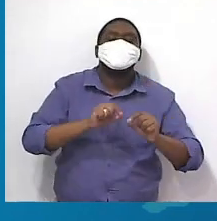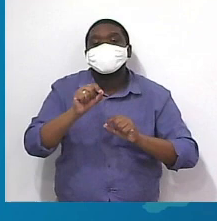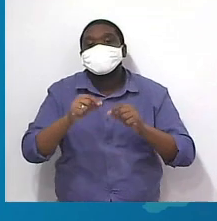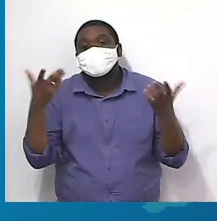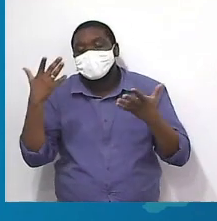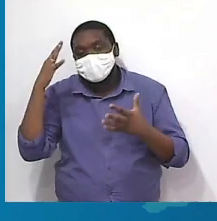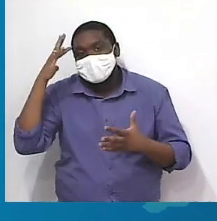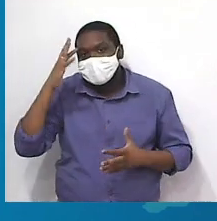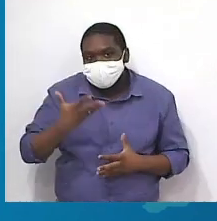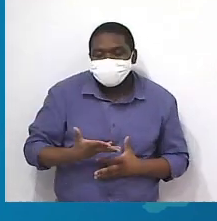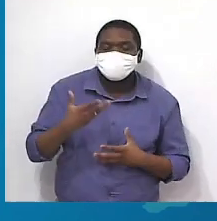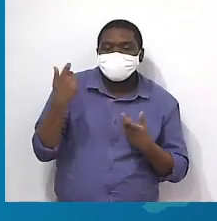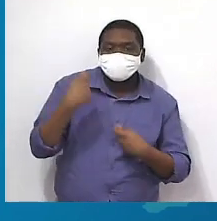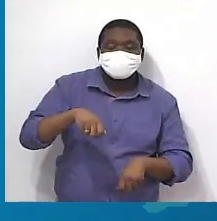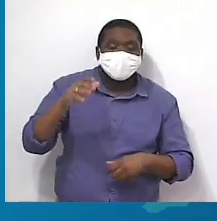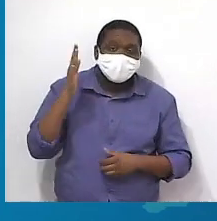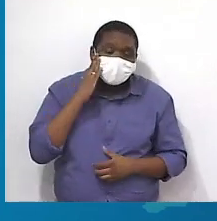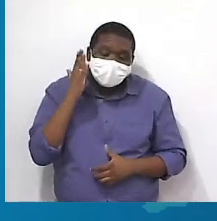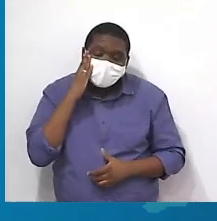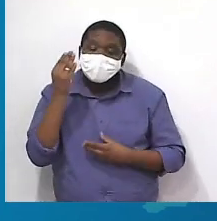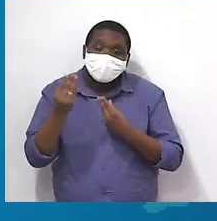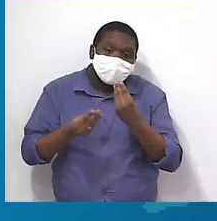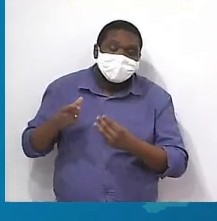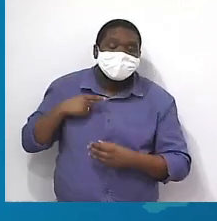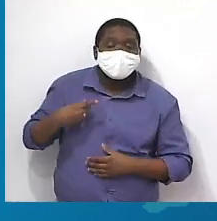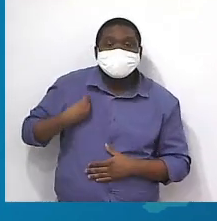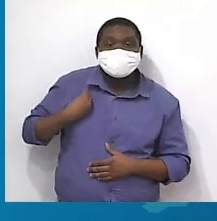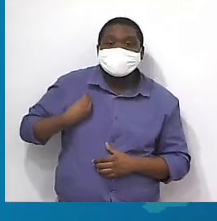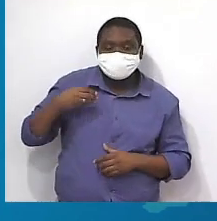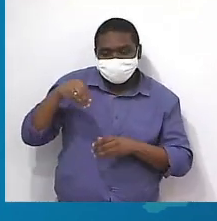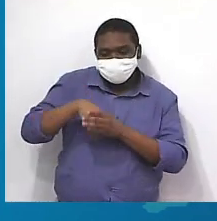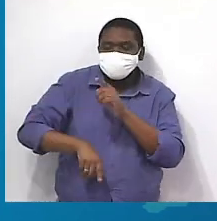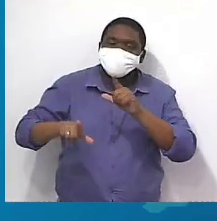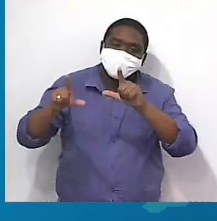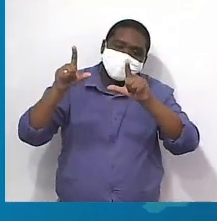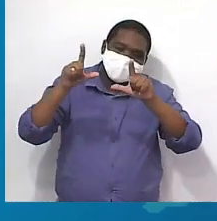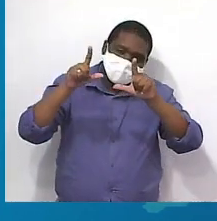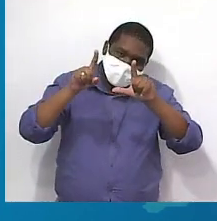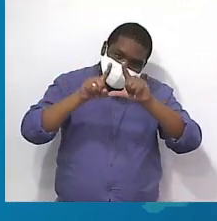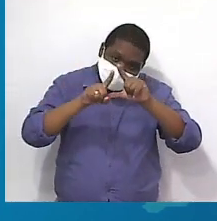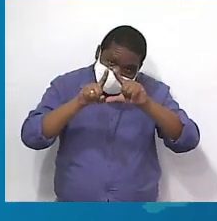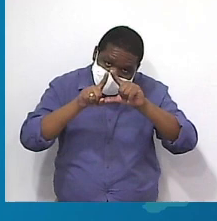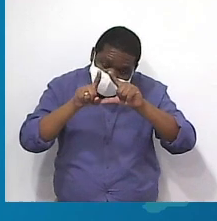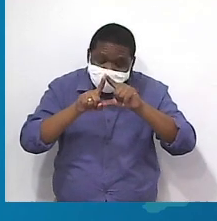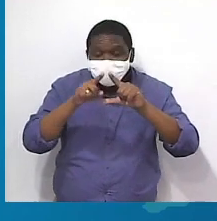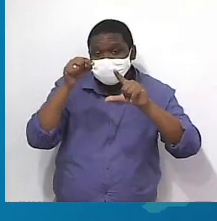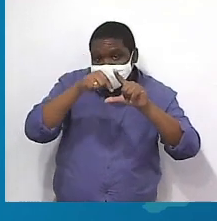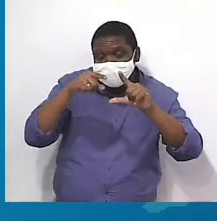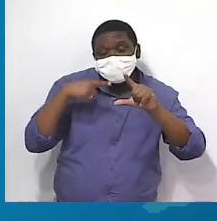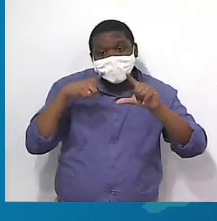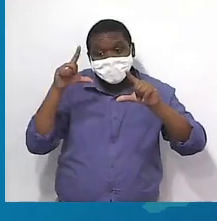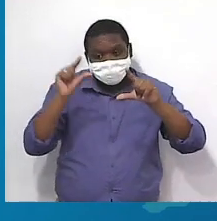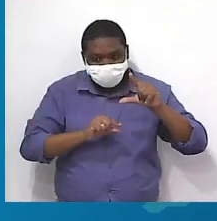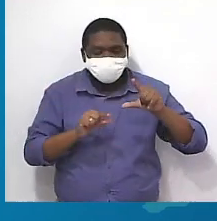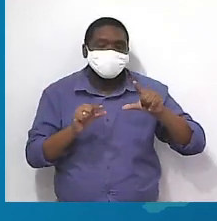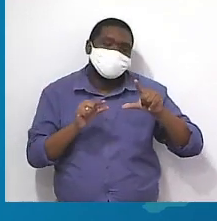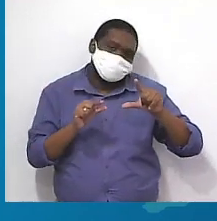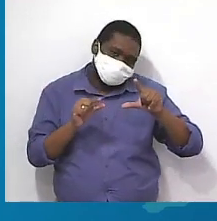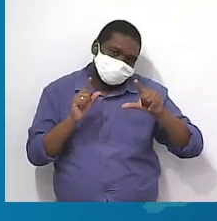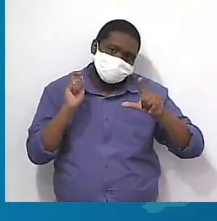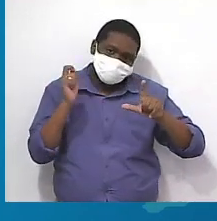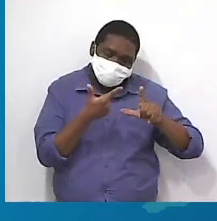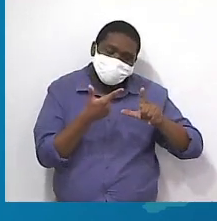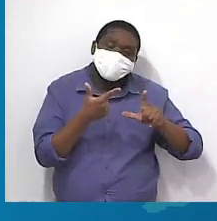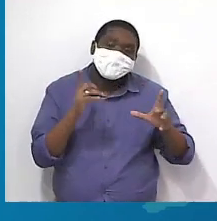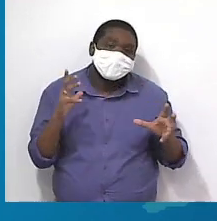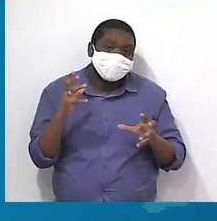questão? É entender da condição de existência do triângulo, que qualquer lado tem que ser menor que a